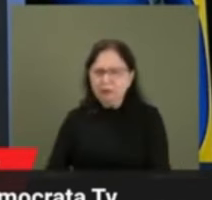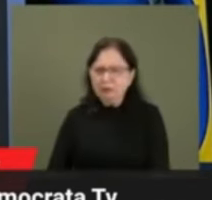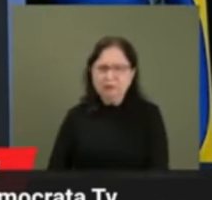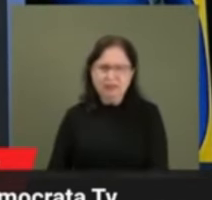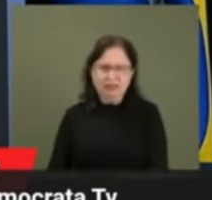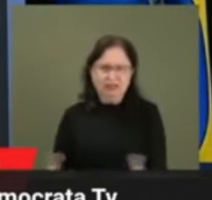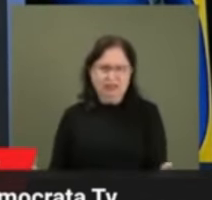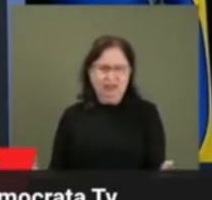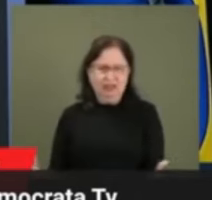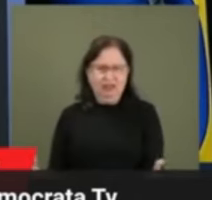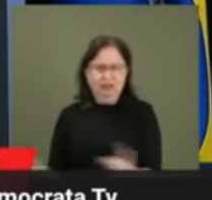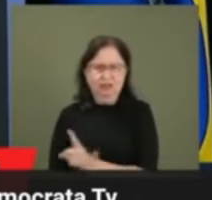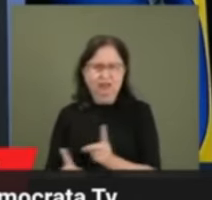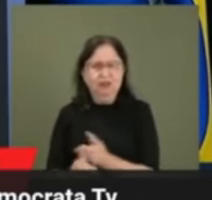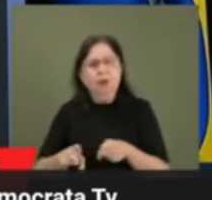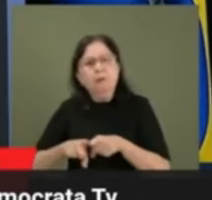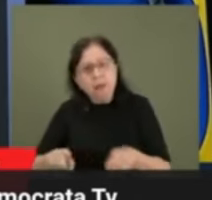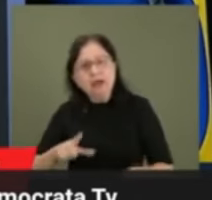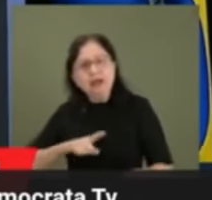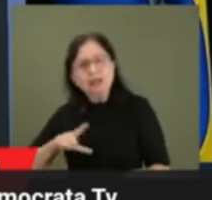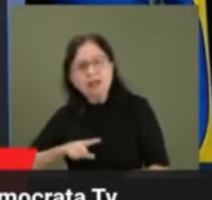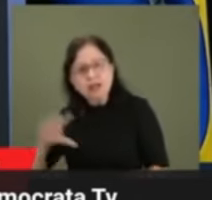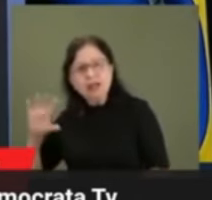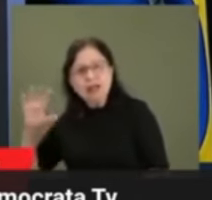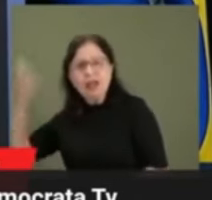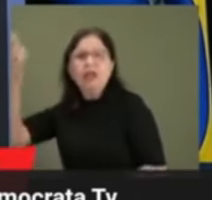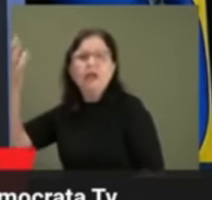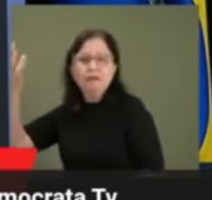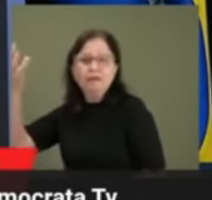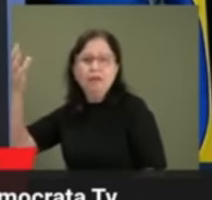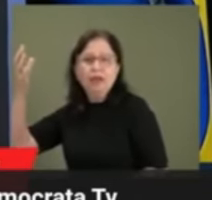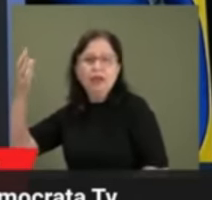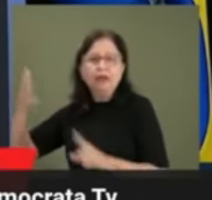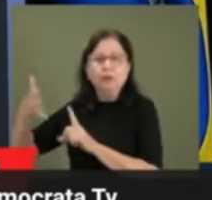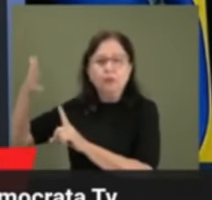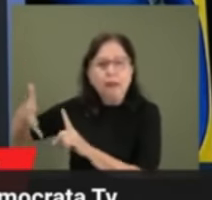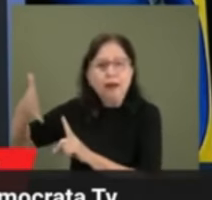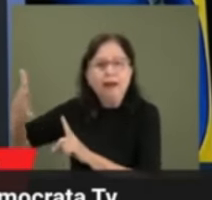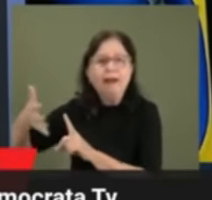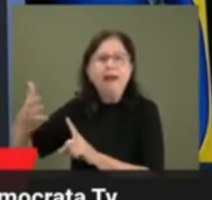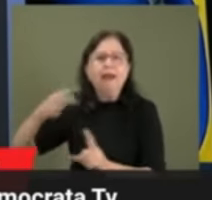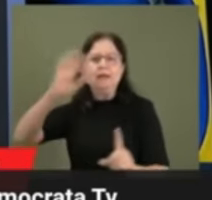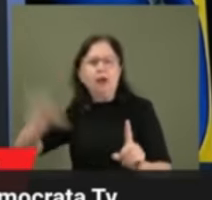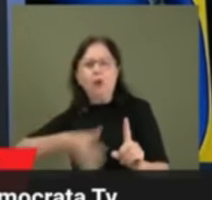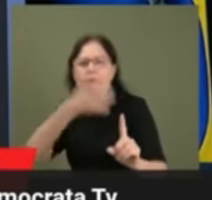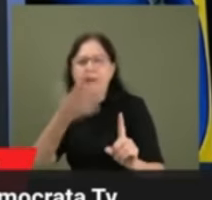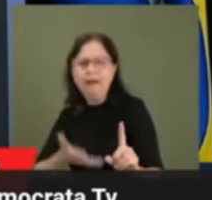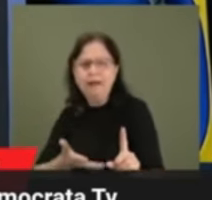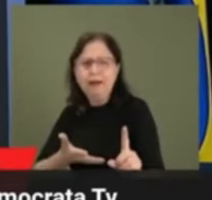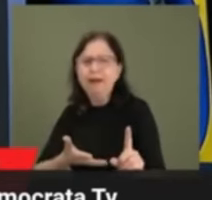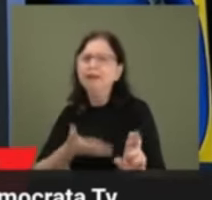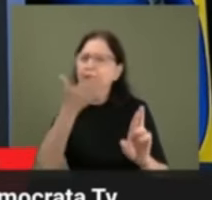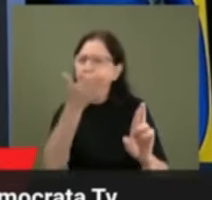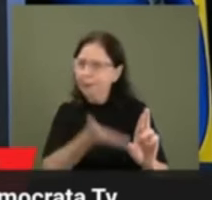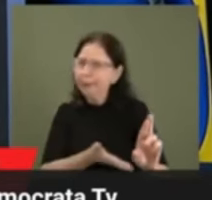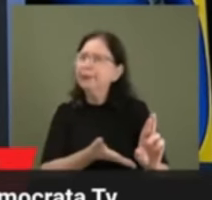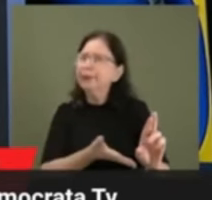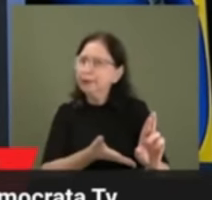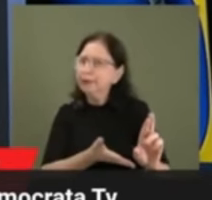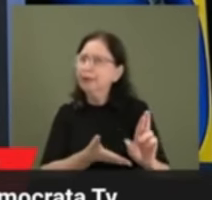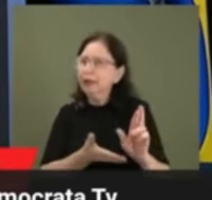aposta dando palestra em evento de Bet sendo homenageado nesses espaços jogos eletrônicos